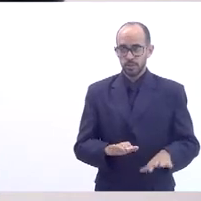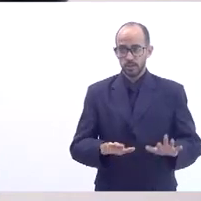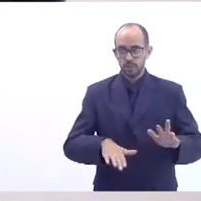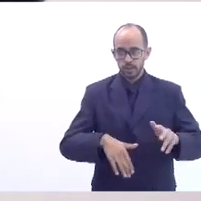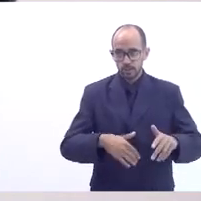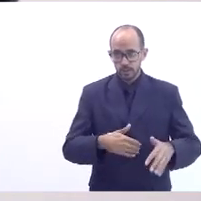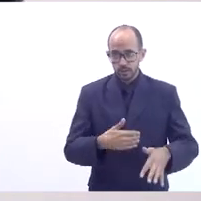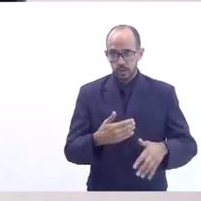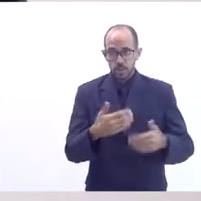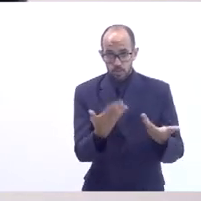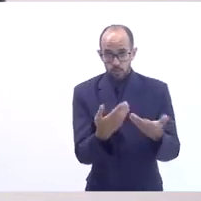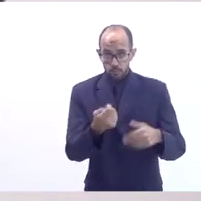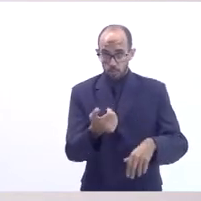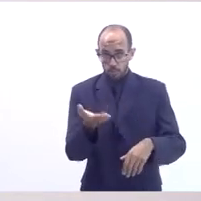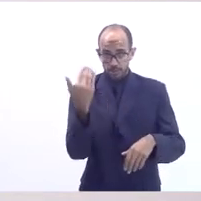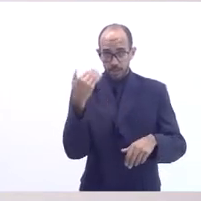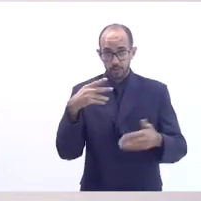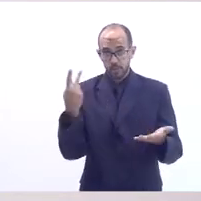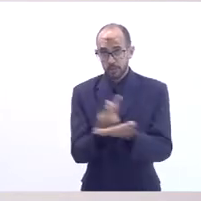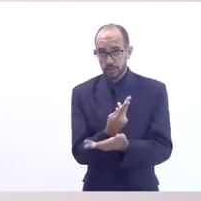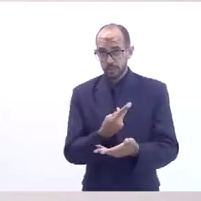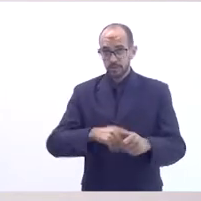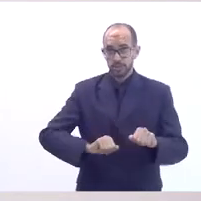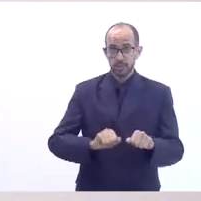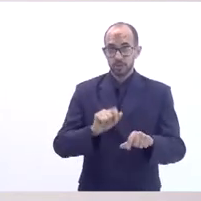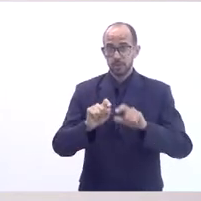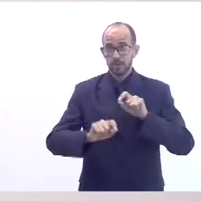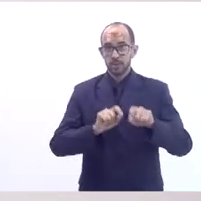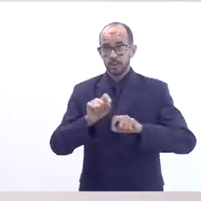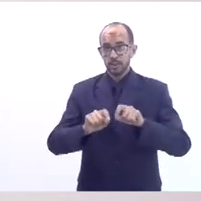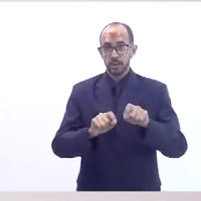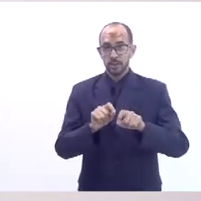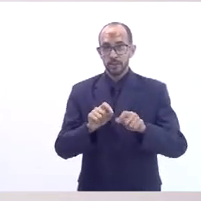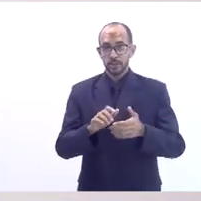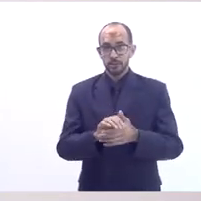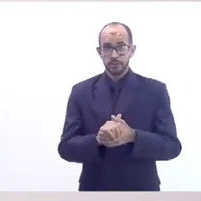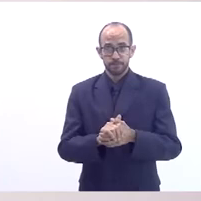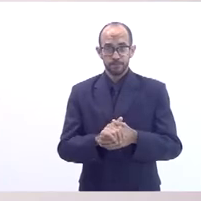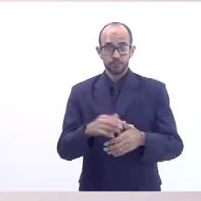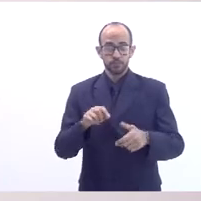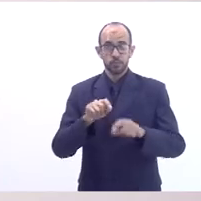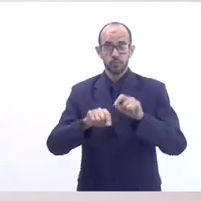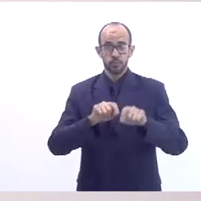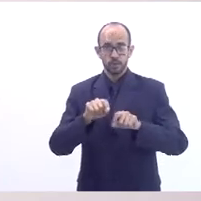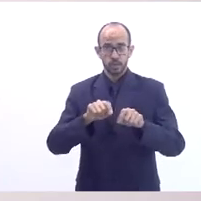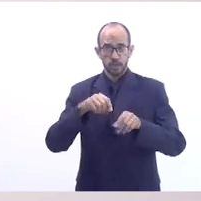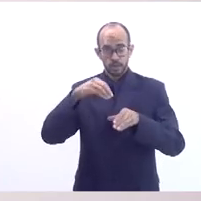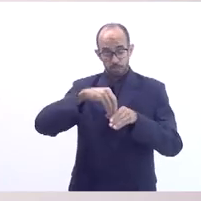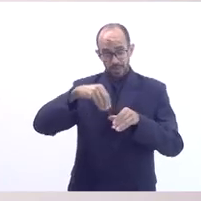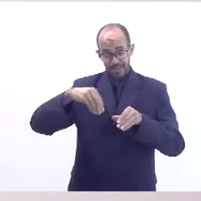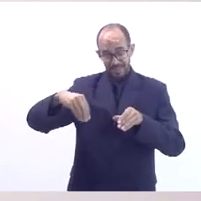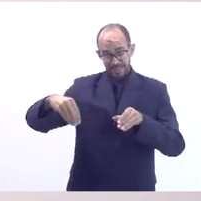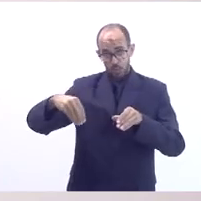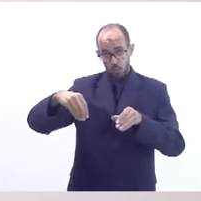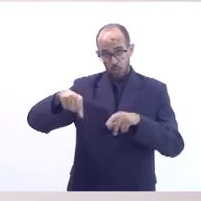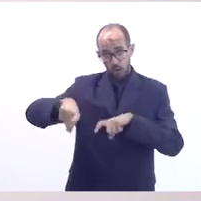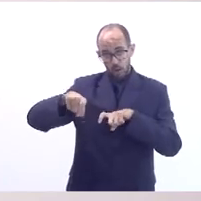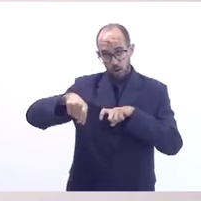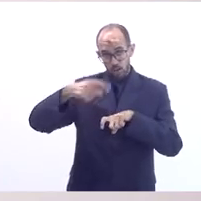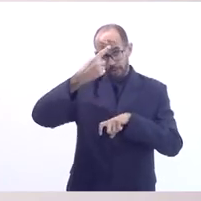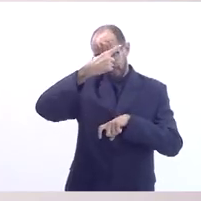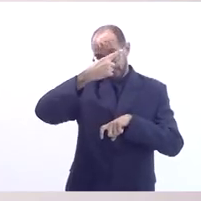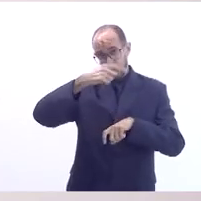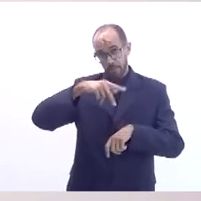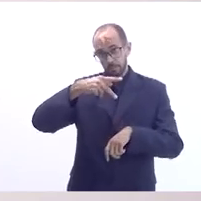Pepe teve uma decisão no processo que que dá autorização judicial para gente ter a plantação lá em Paty de Alferes E